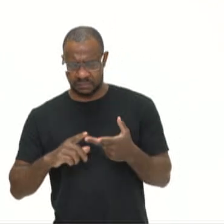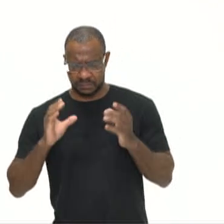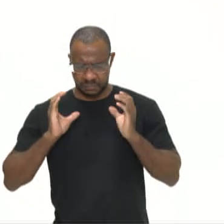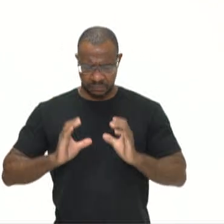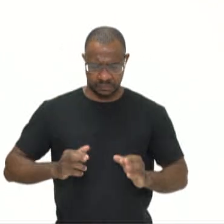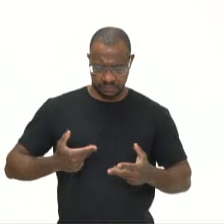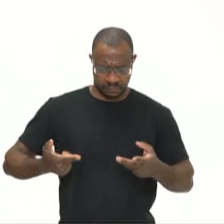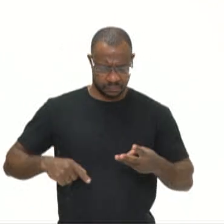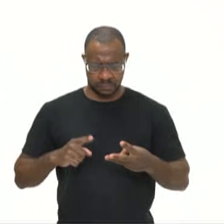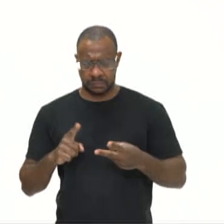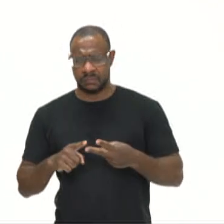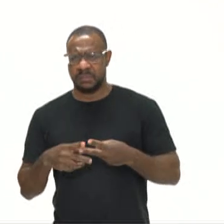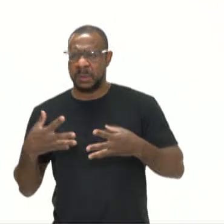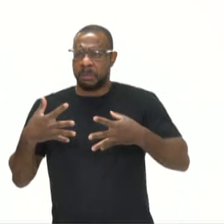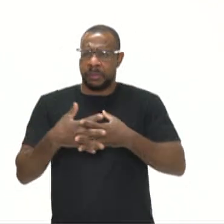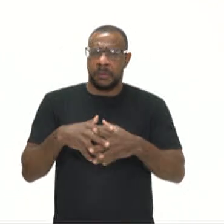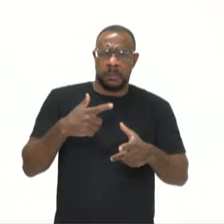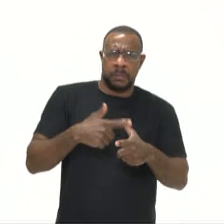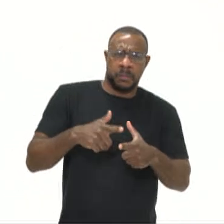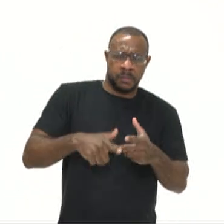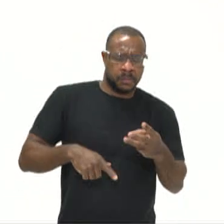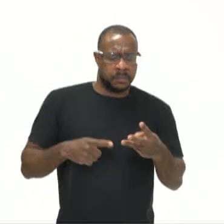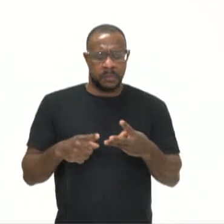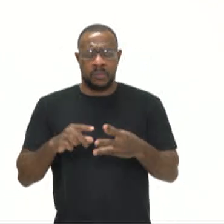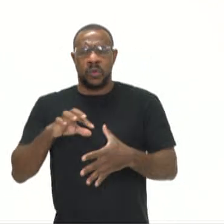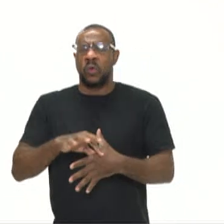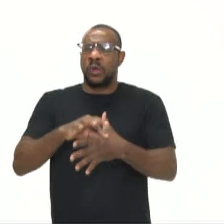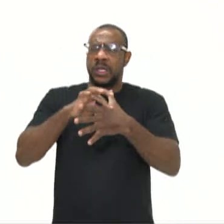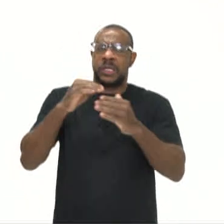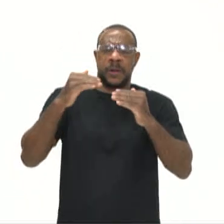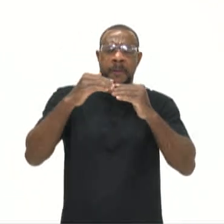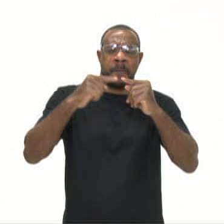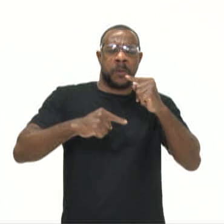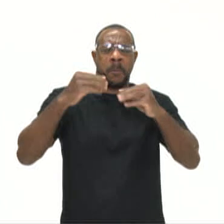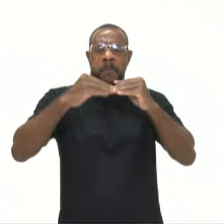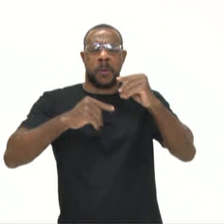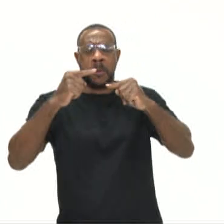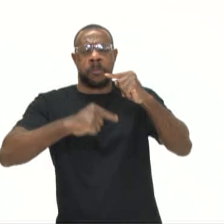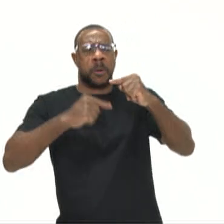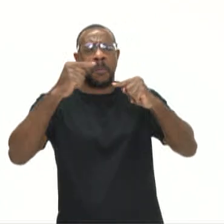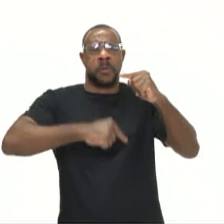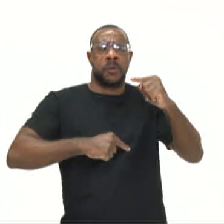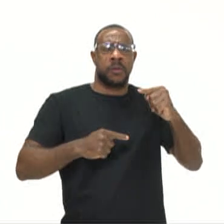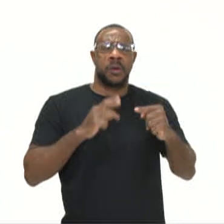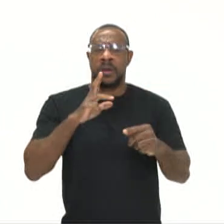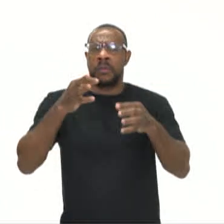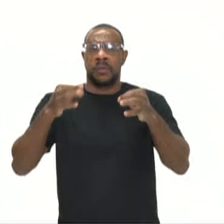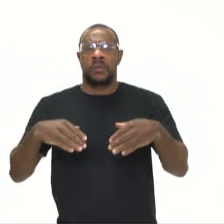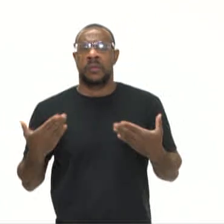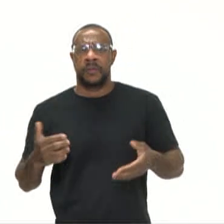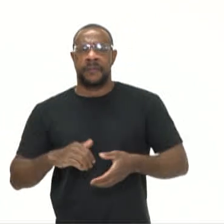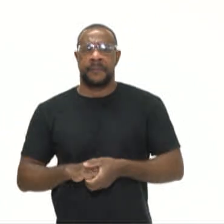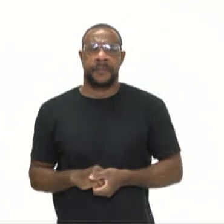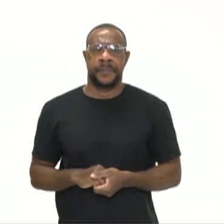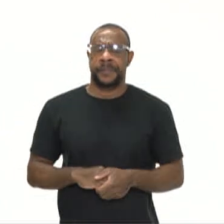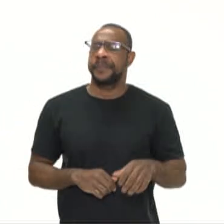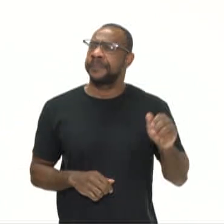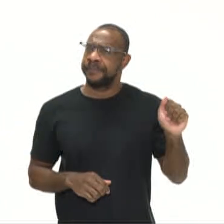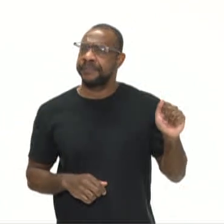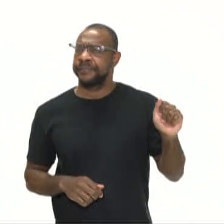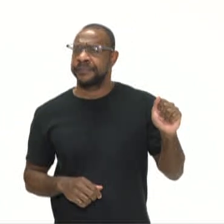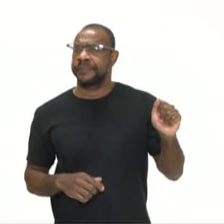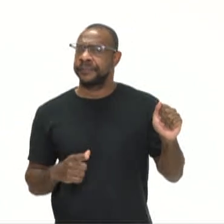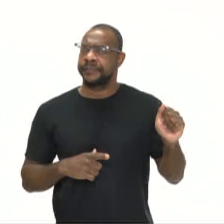conflitos inconciliáveis, ou ainda líderes que discordam, por isso não pode ter diálogo. Qual será a resposta correta? Vamos descobrir? Letra